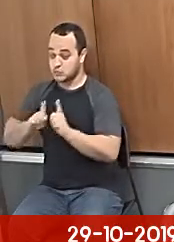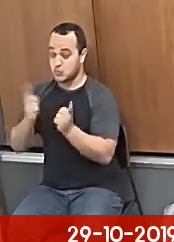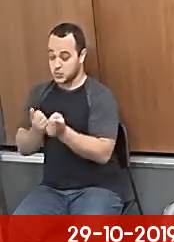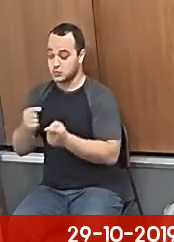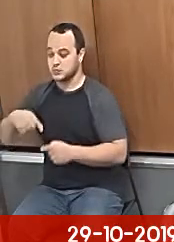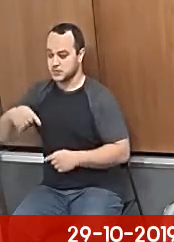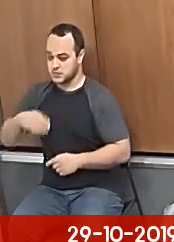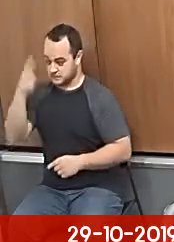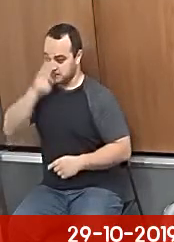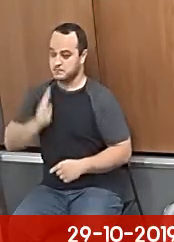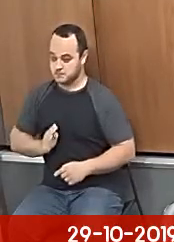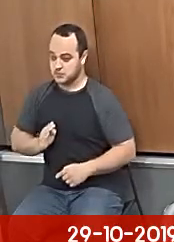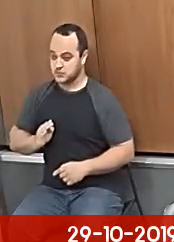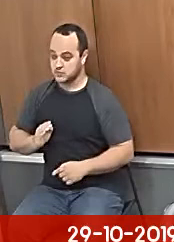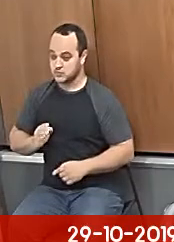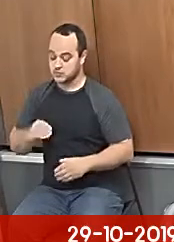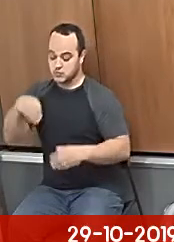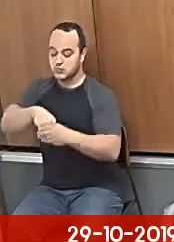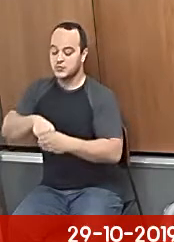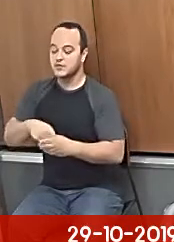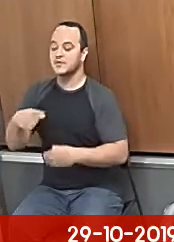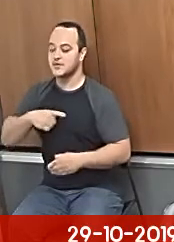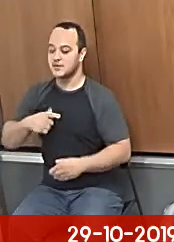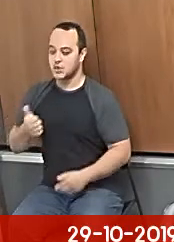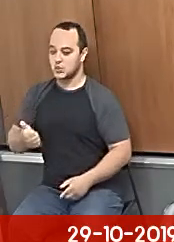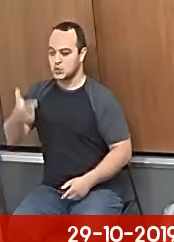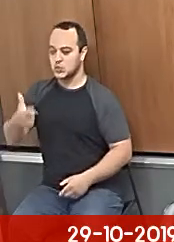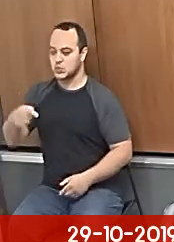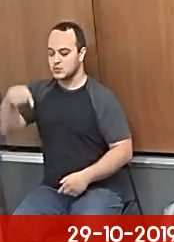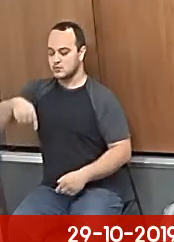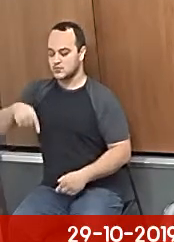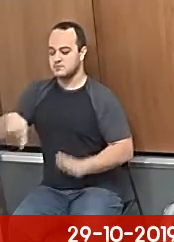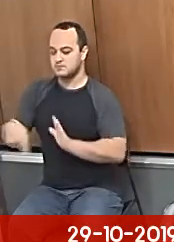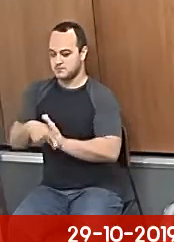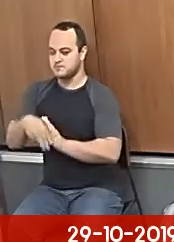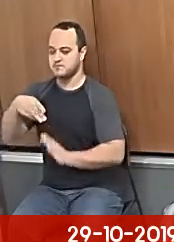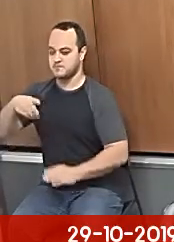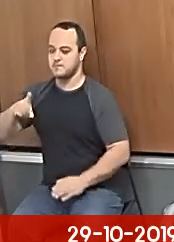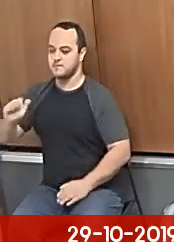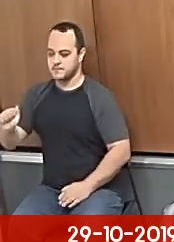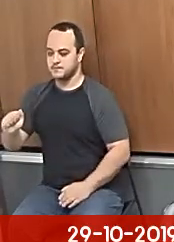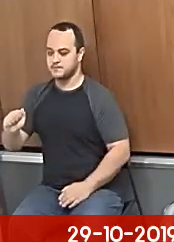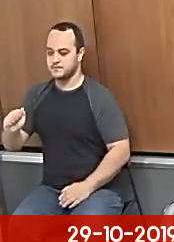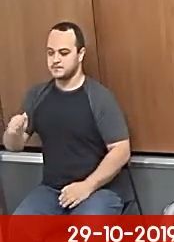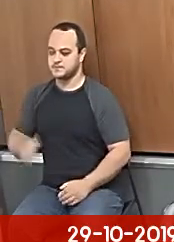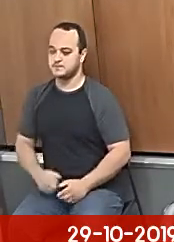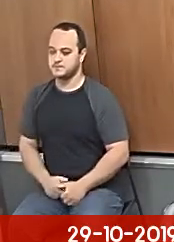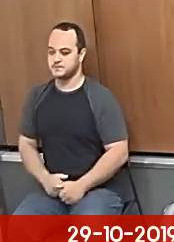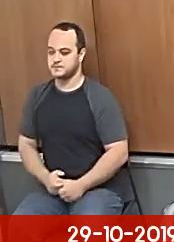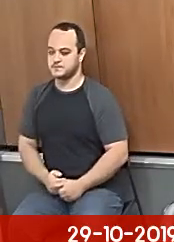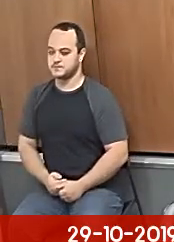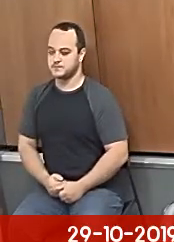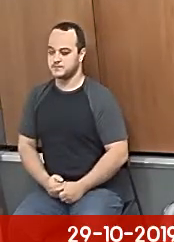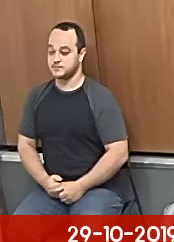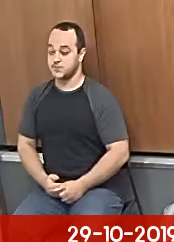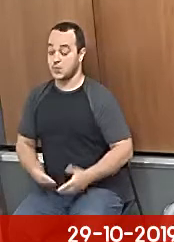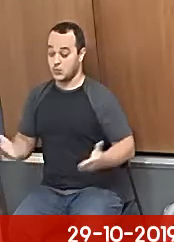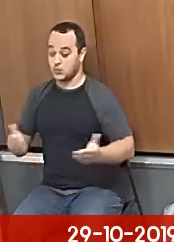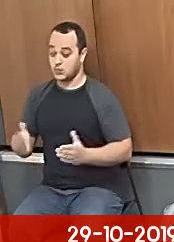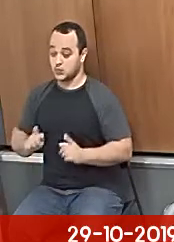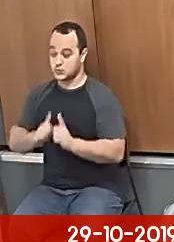30% da seleção brasileira são jogadores de Minas sem apoio. Essa é a seleção brasileira